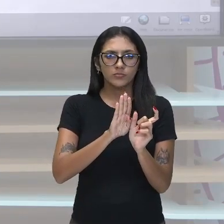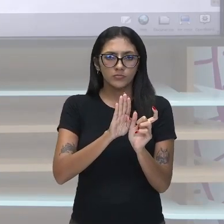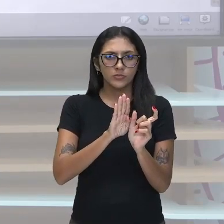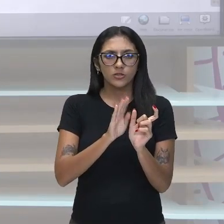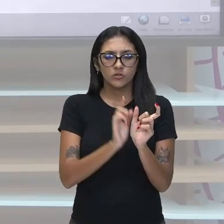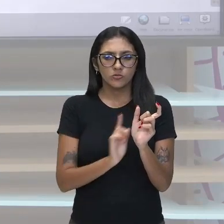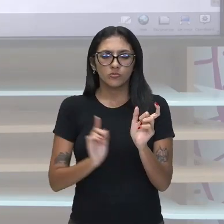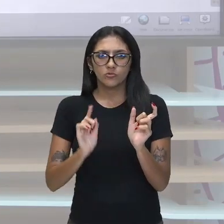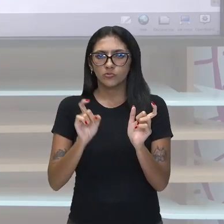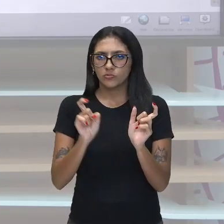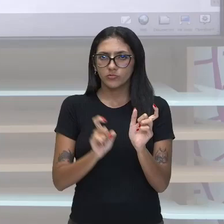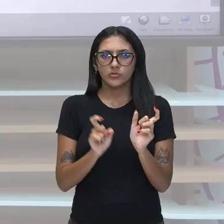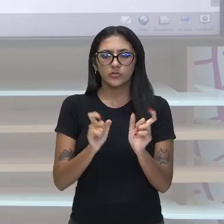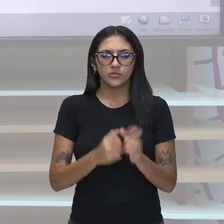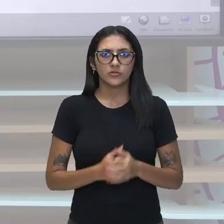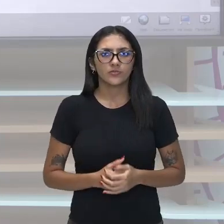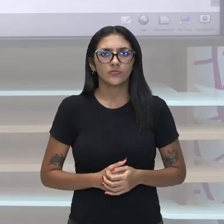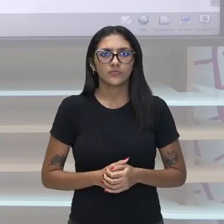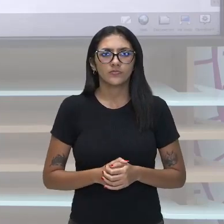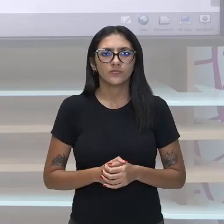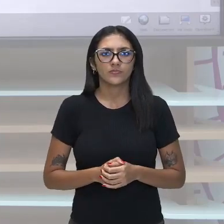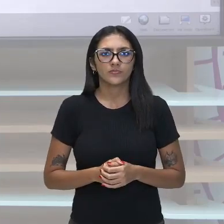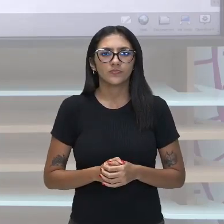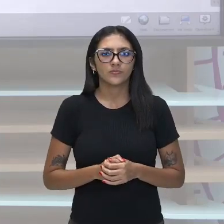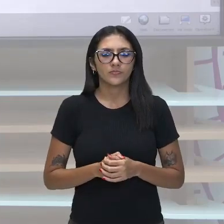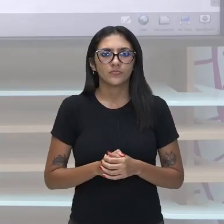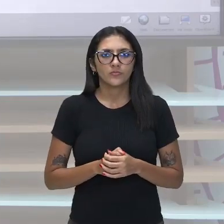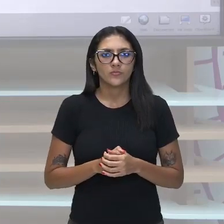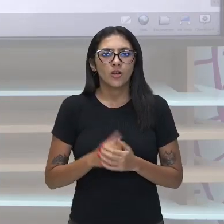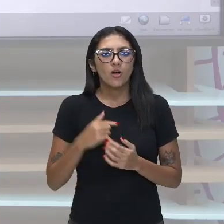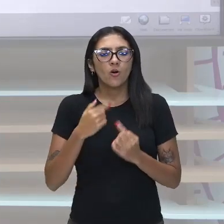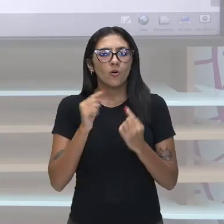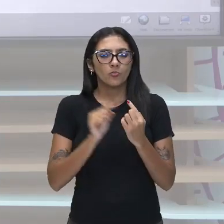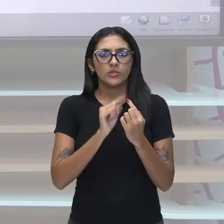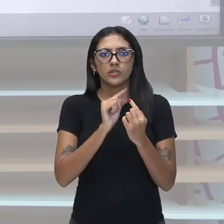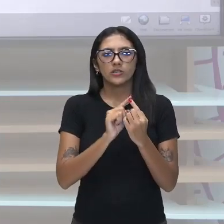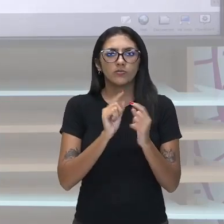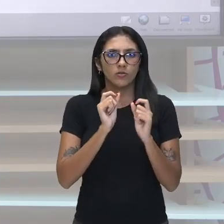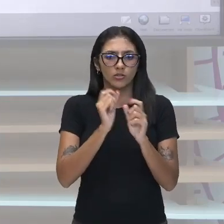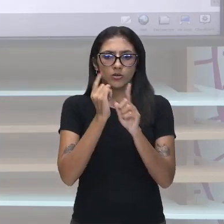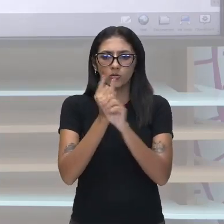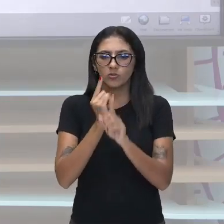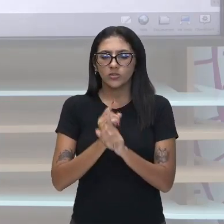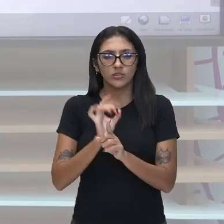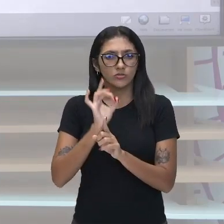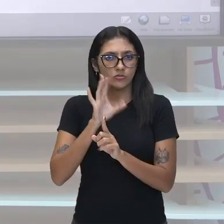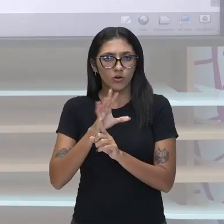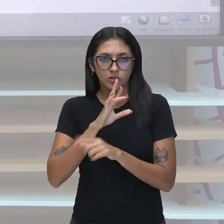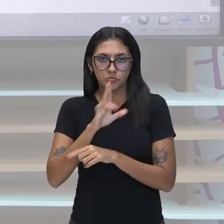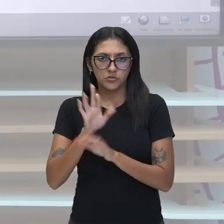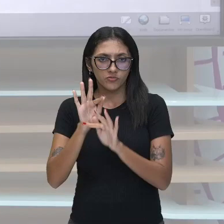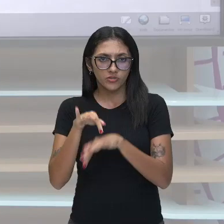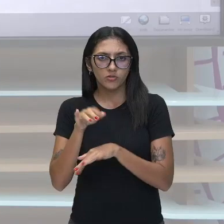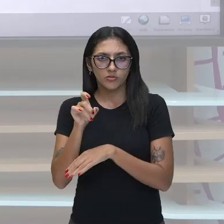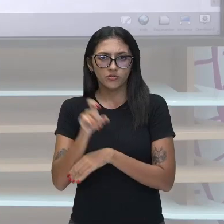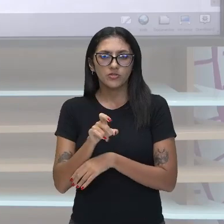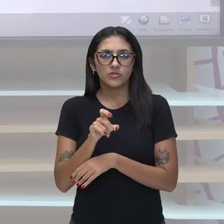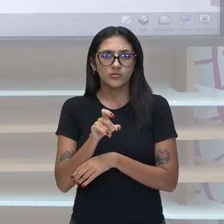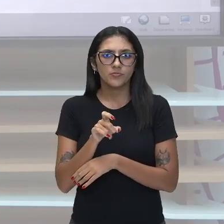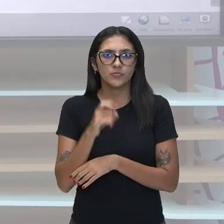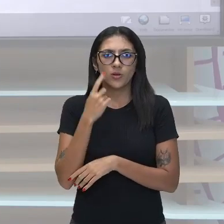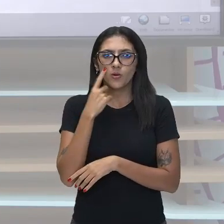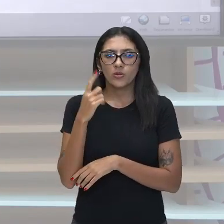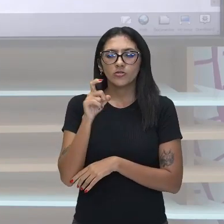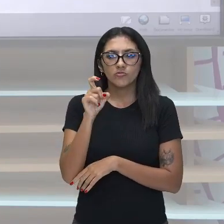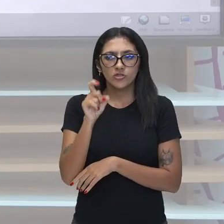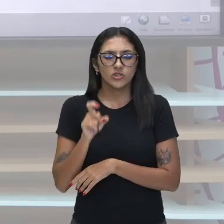igualar x. Porque o nosso objetivo vai ser encontrar o logaritmo. E nesse caso, o logaritmo aqui, que a gente